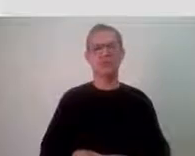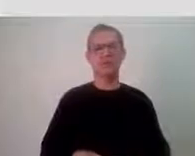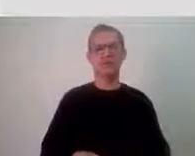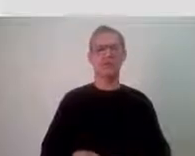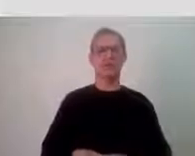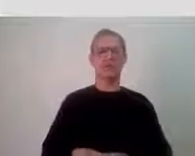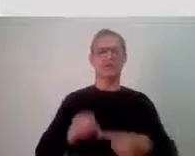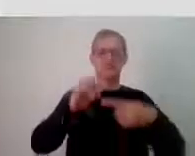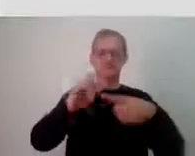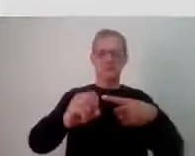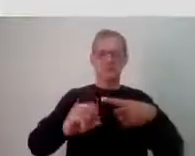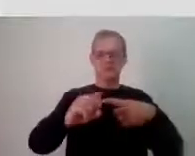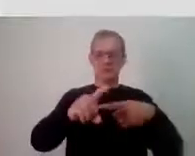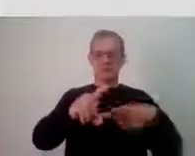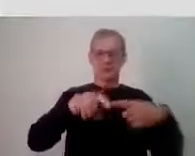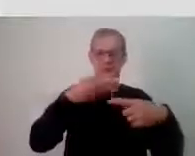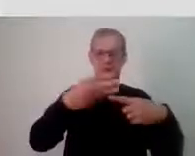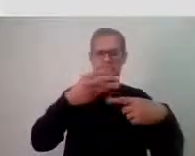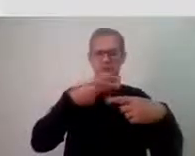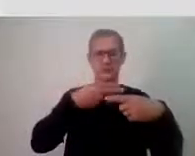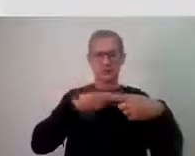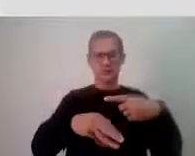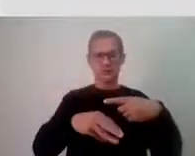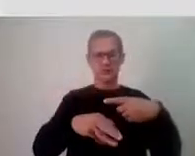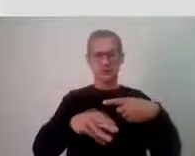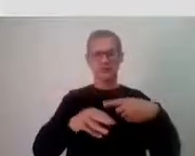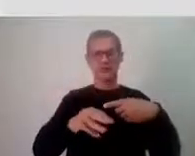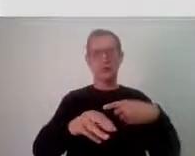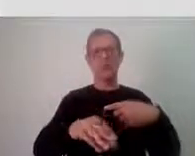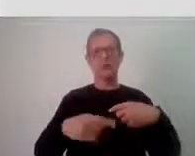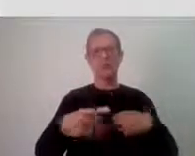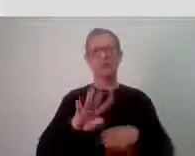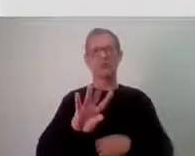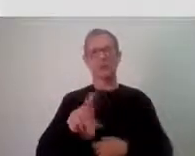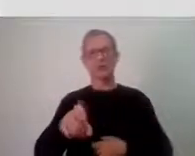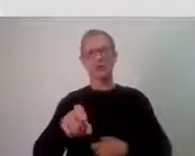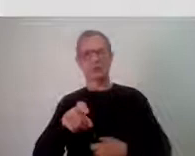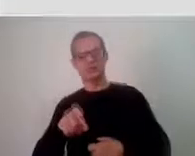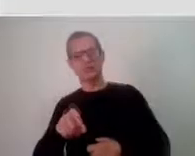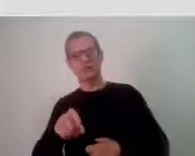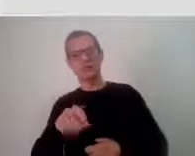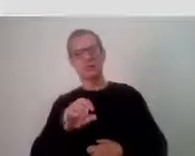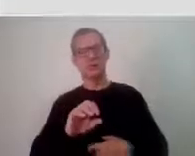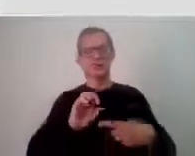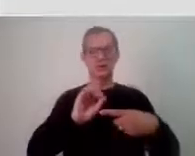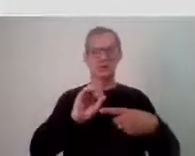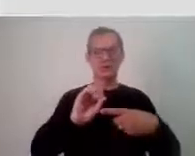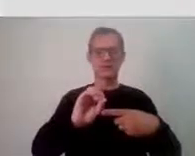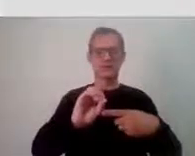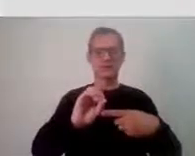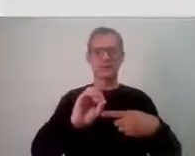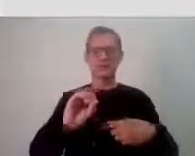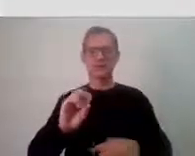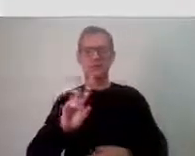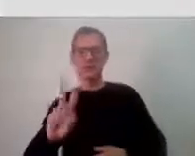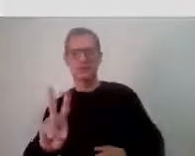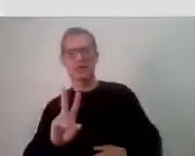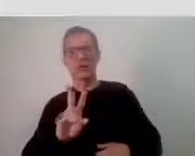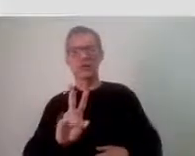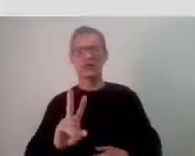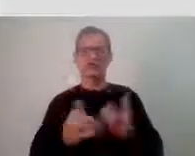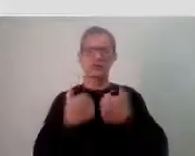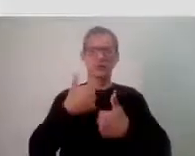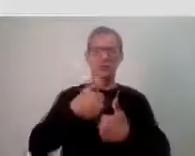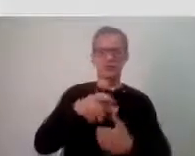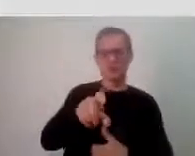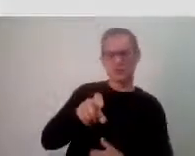Integral de constante, constante, vezes a minha variável, 4x. De 0 a 2. Então, 2, substituo no